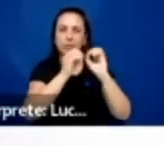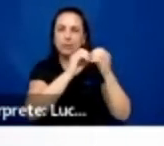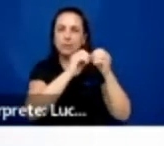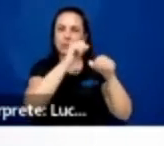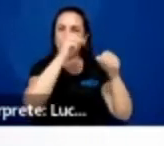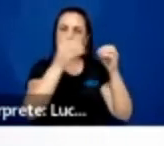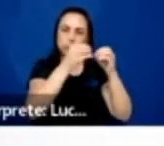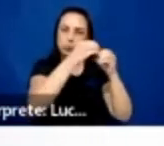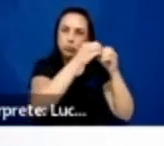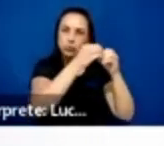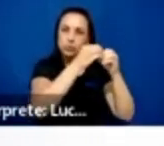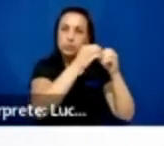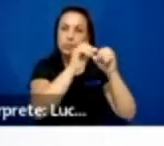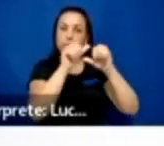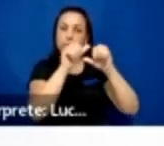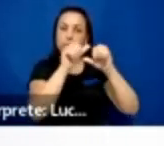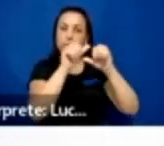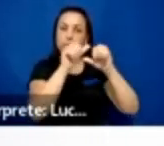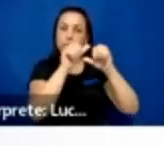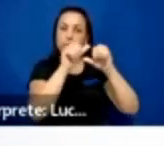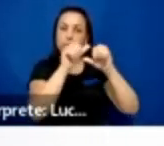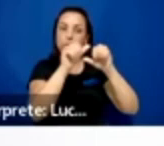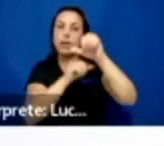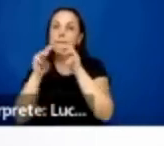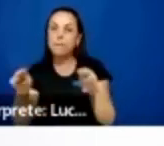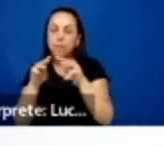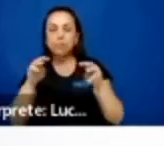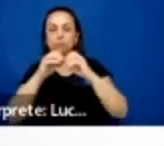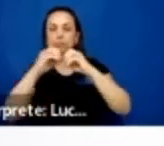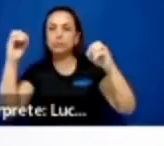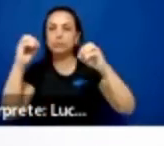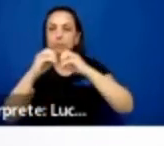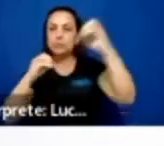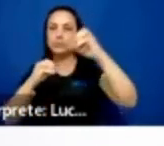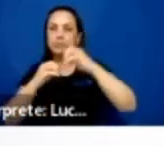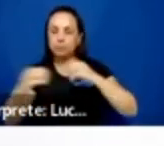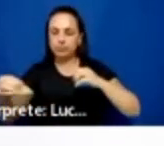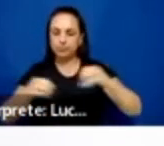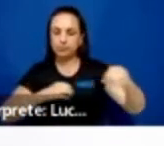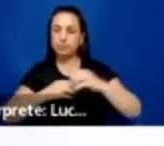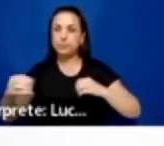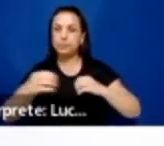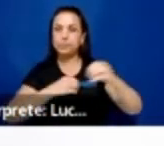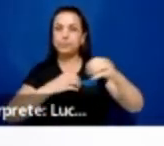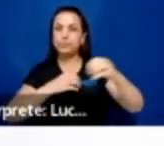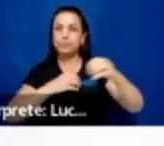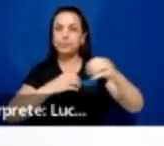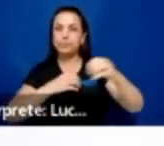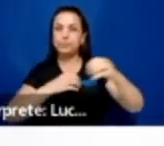água leve. E a água leve, o que ela faz? Opa, pera um pouquinho.